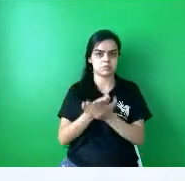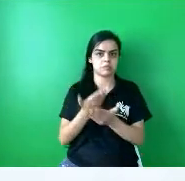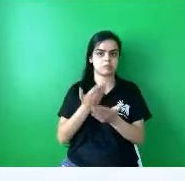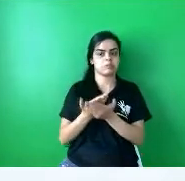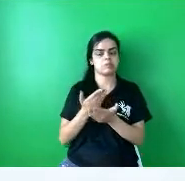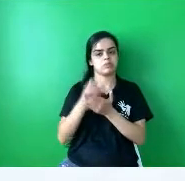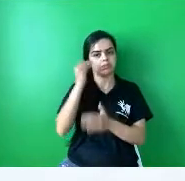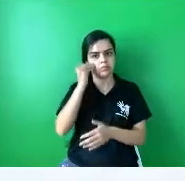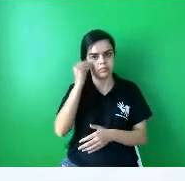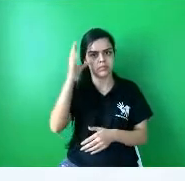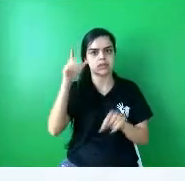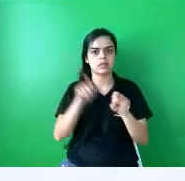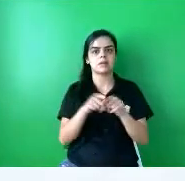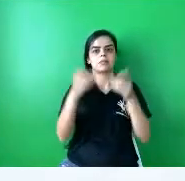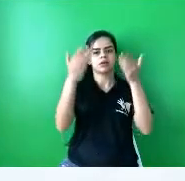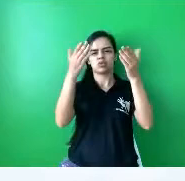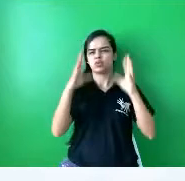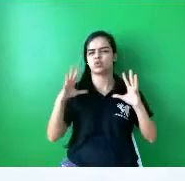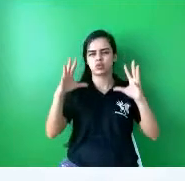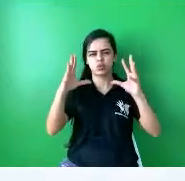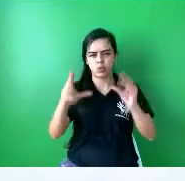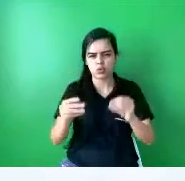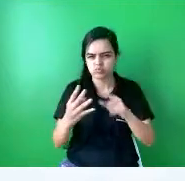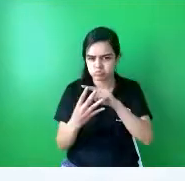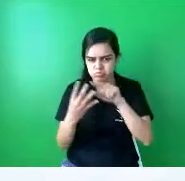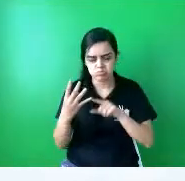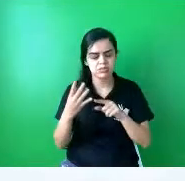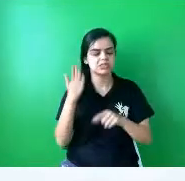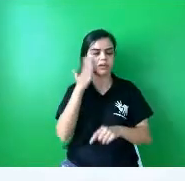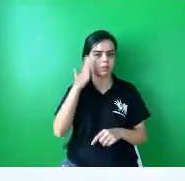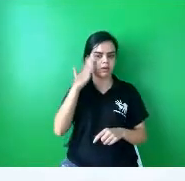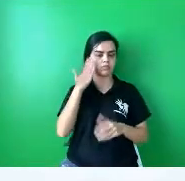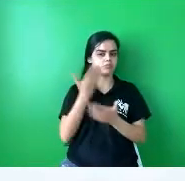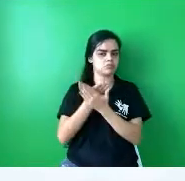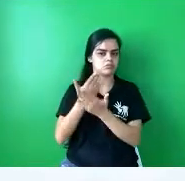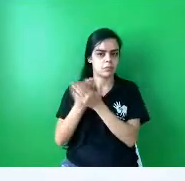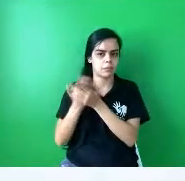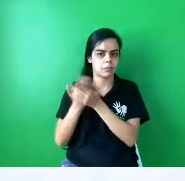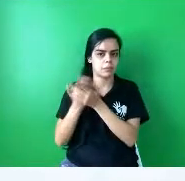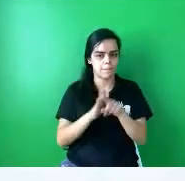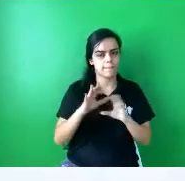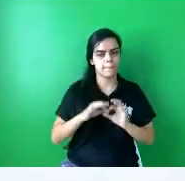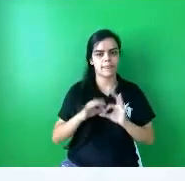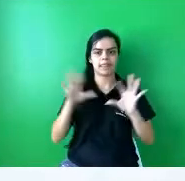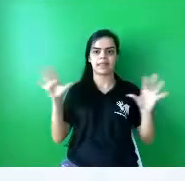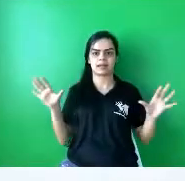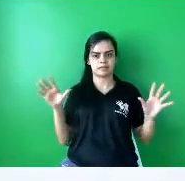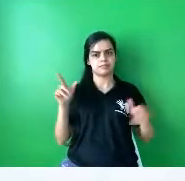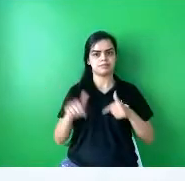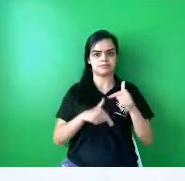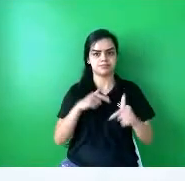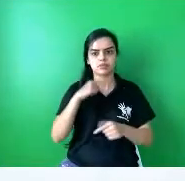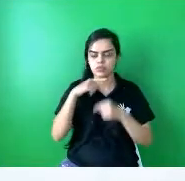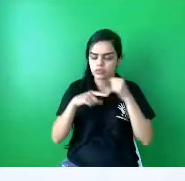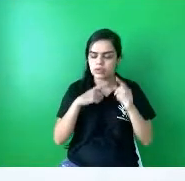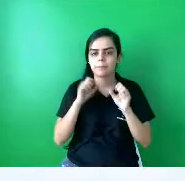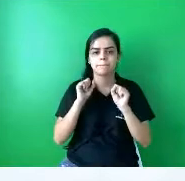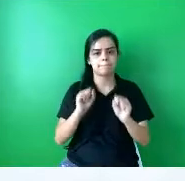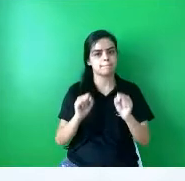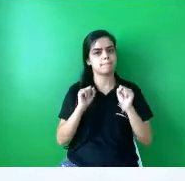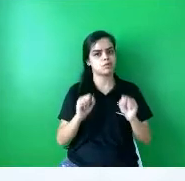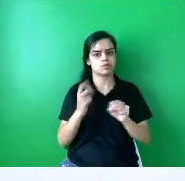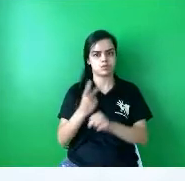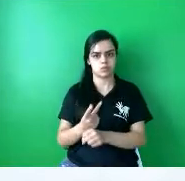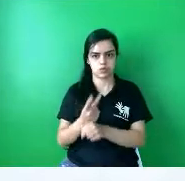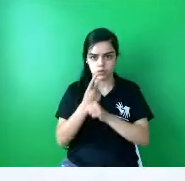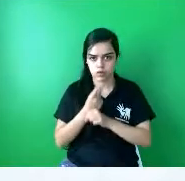O Jefferson está aqui conosco, o William, e a gente também fica à disposição. Se o trabalhador tiver dúvida, se o trabalhador precisar